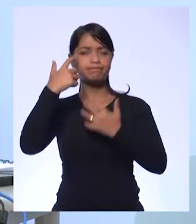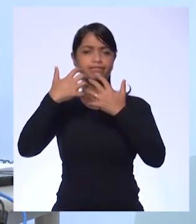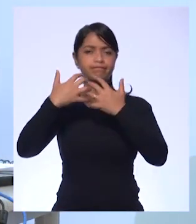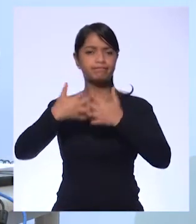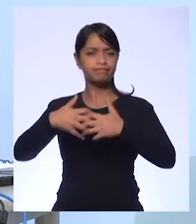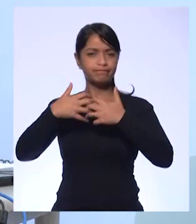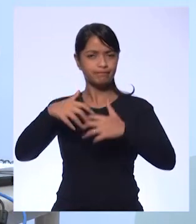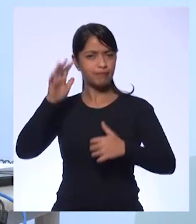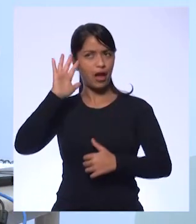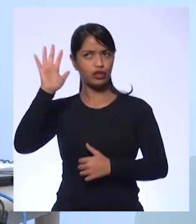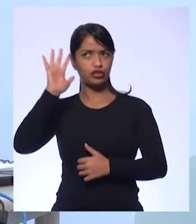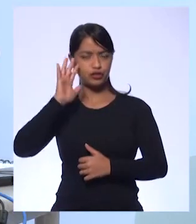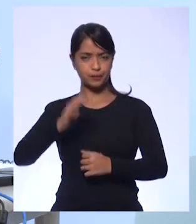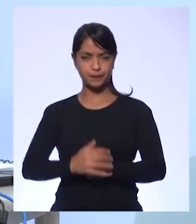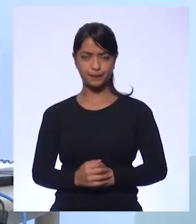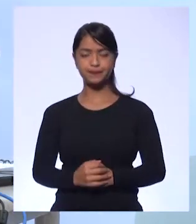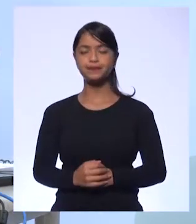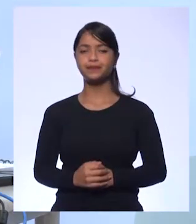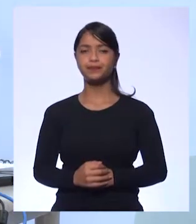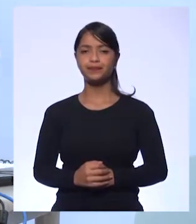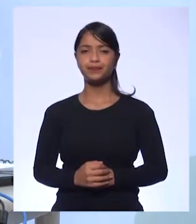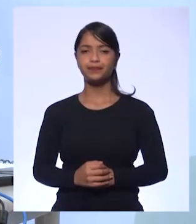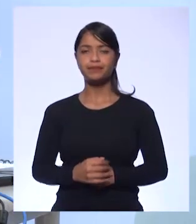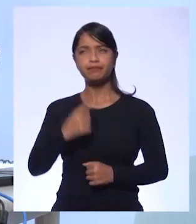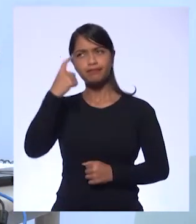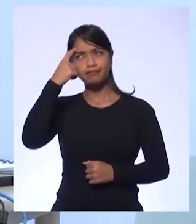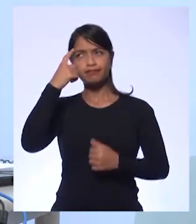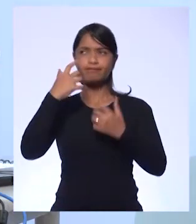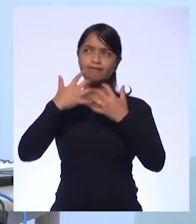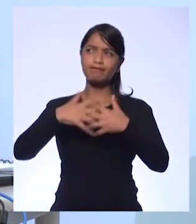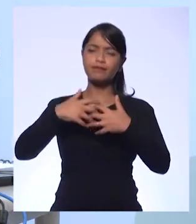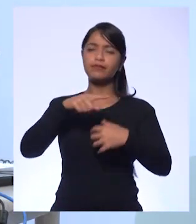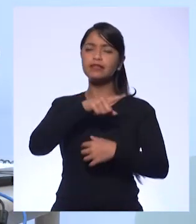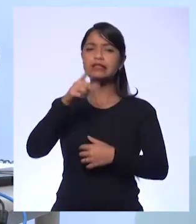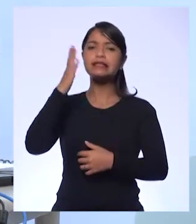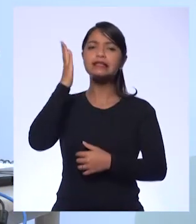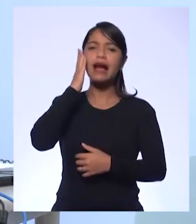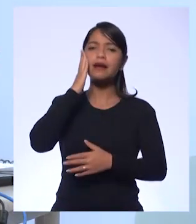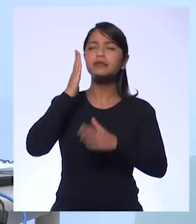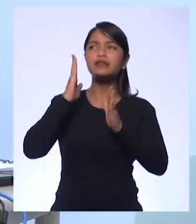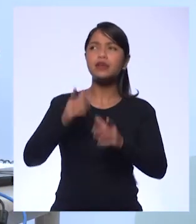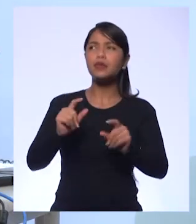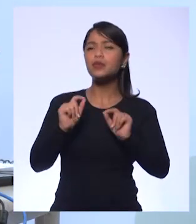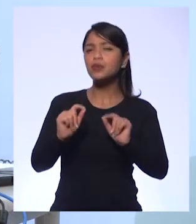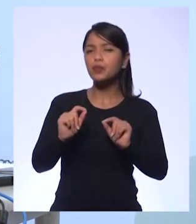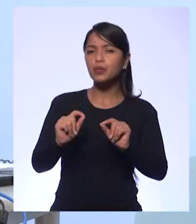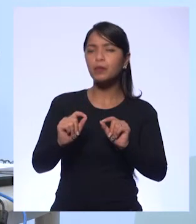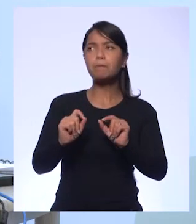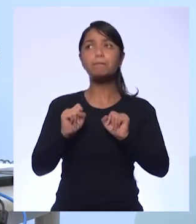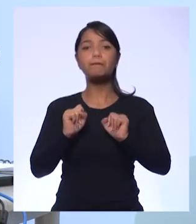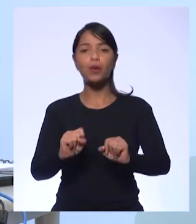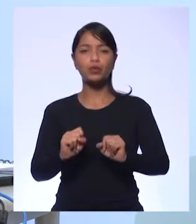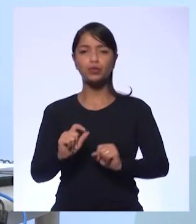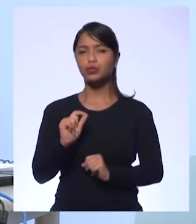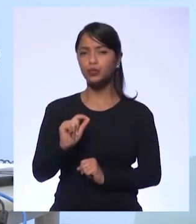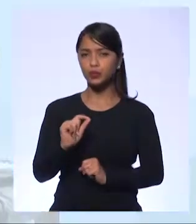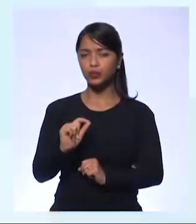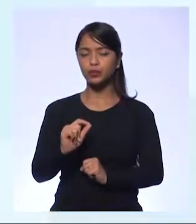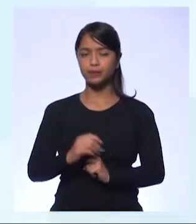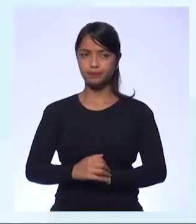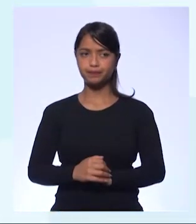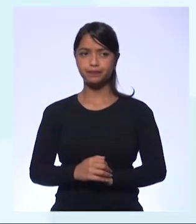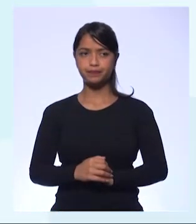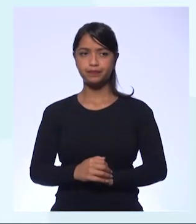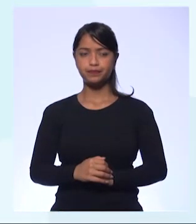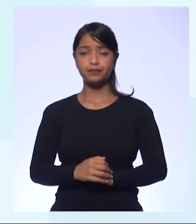aí algumas coisas, porque a gente vai levantar o que a gente sabe, certo? Hipóteses, então, o que pode ser? Durante o